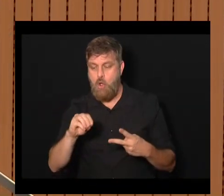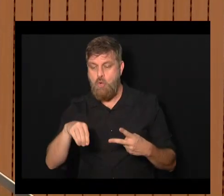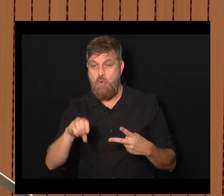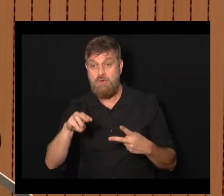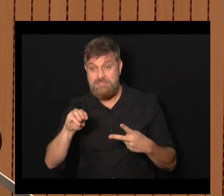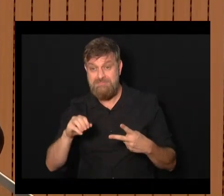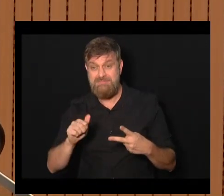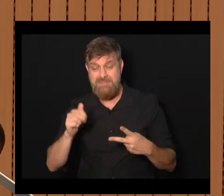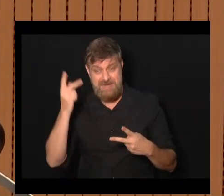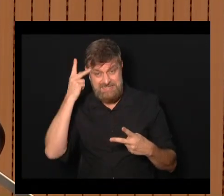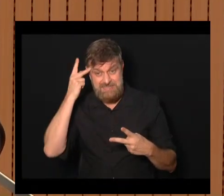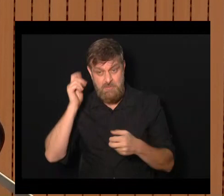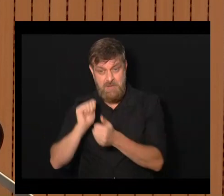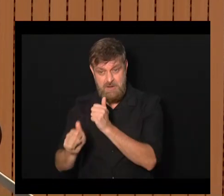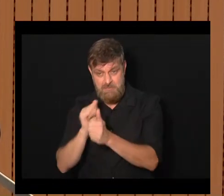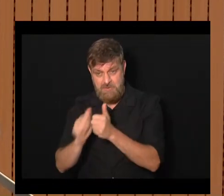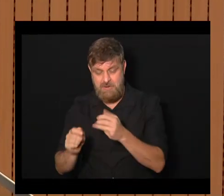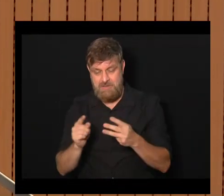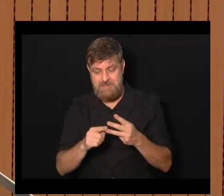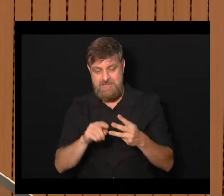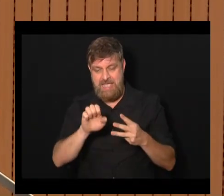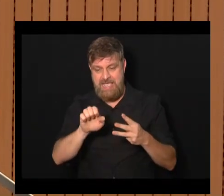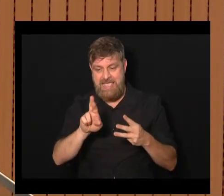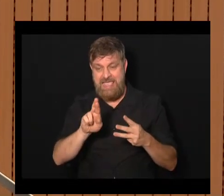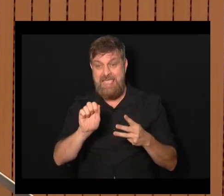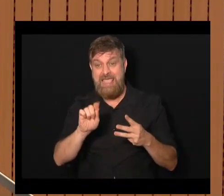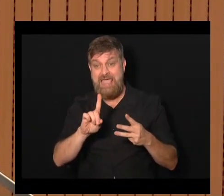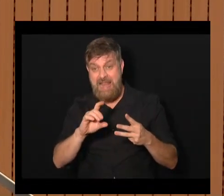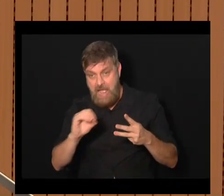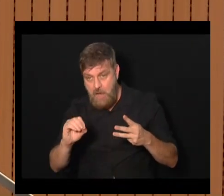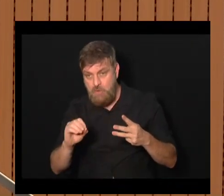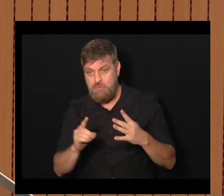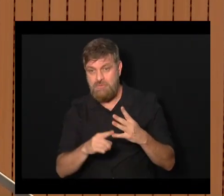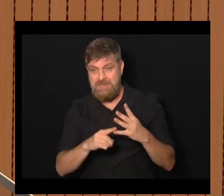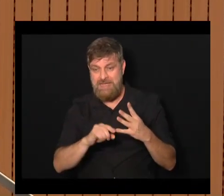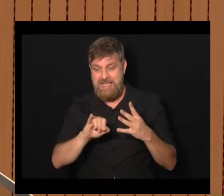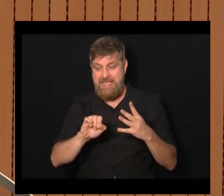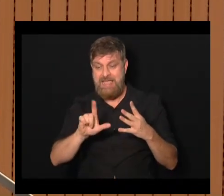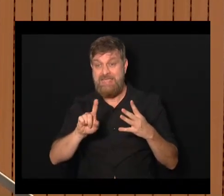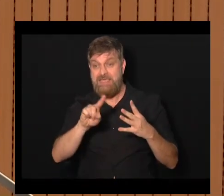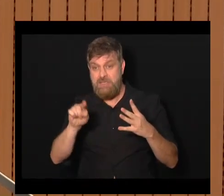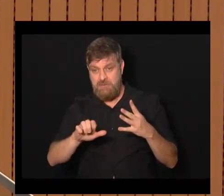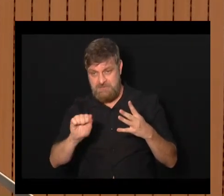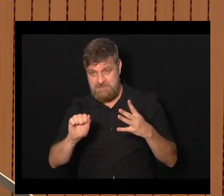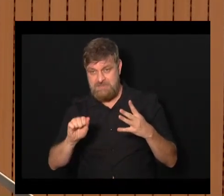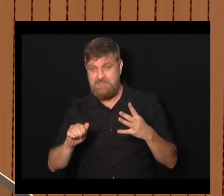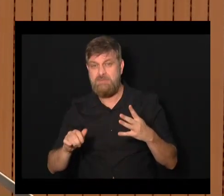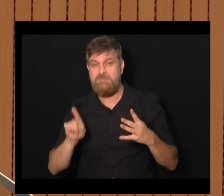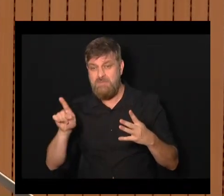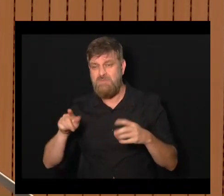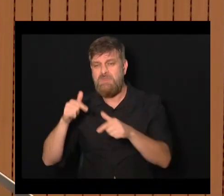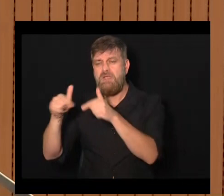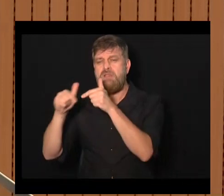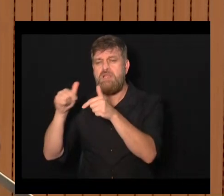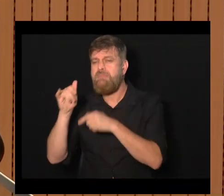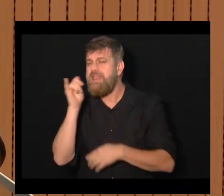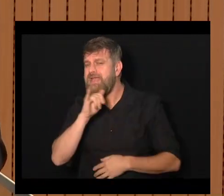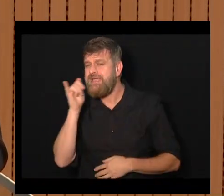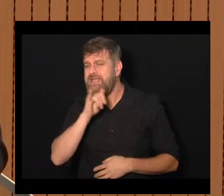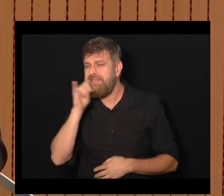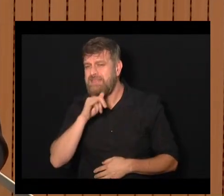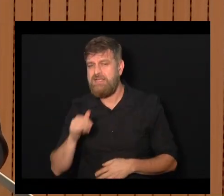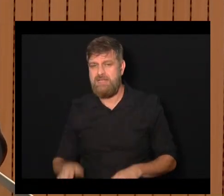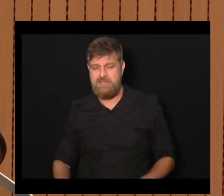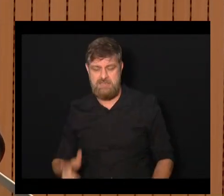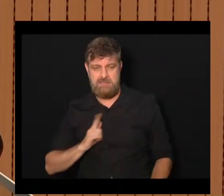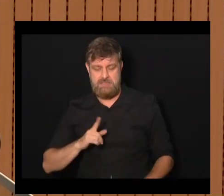em São Paulo, o Heraldo Pereira era nosso repórter aqui, a Ilse Scamparini, que hoje está trabalhando na Itália, o